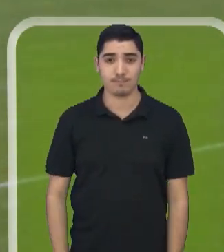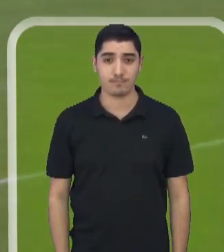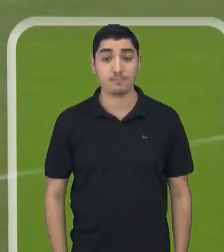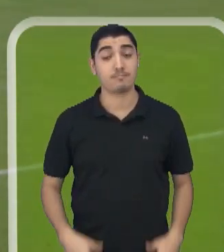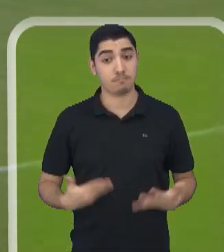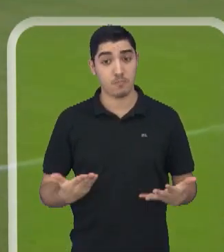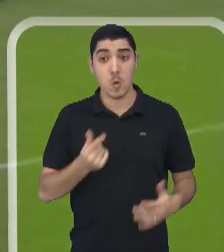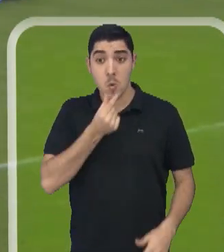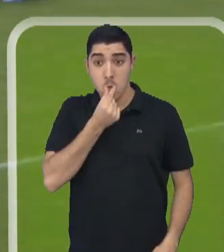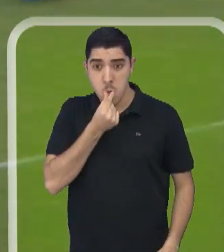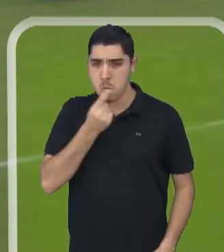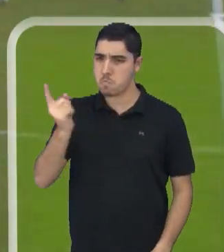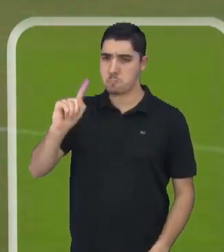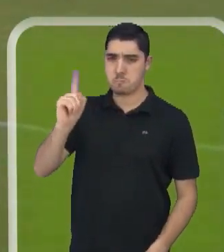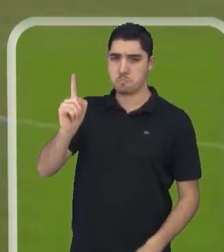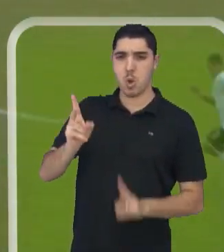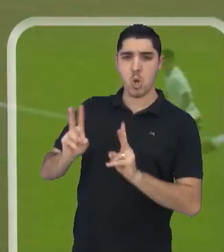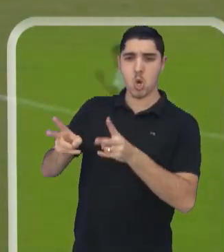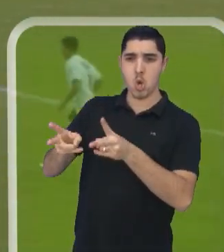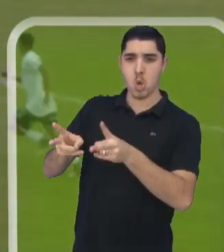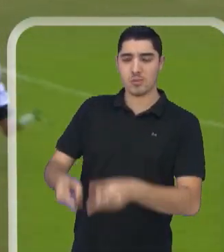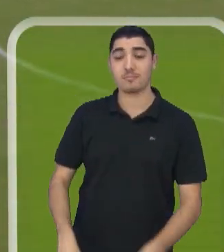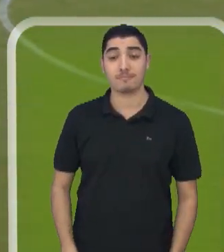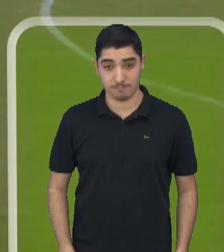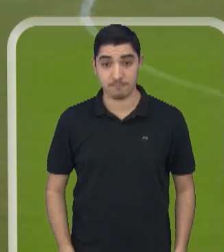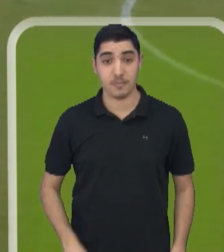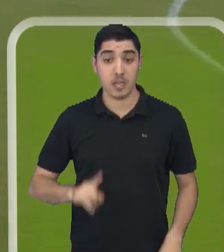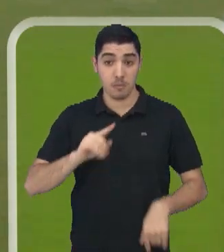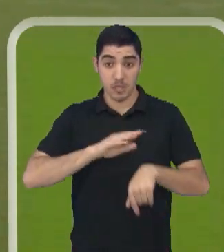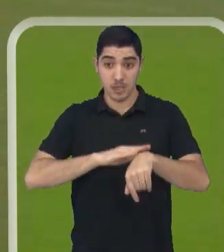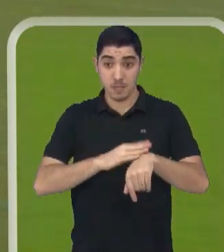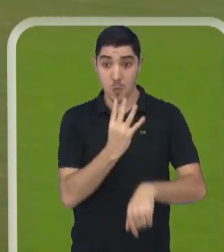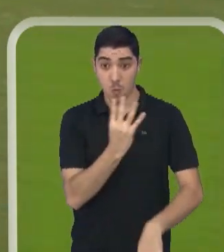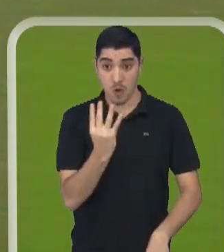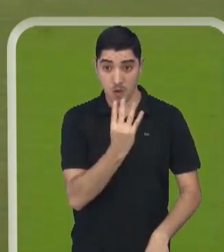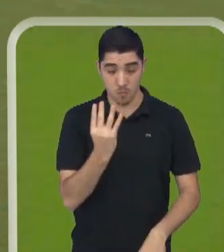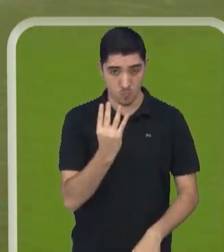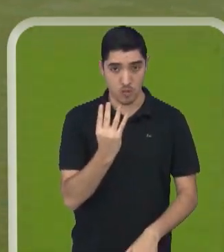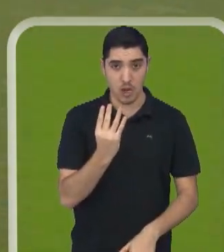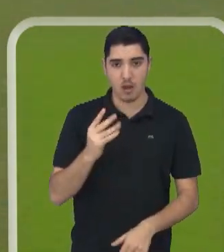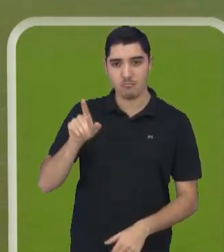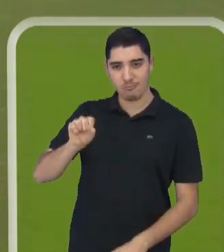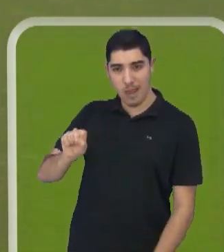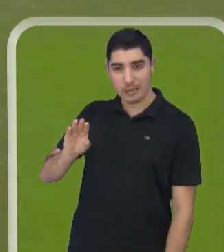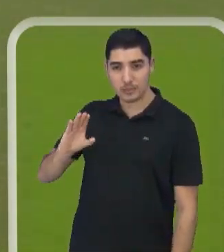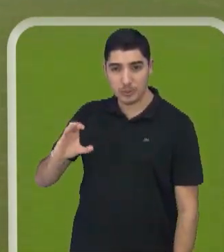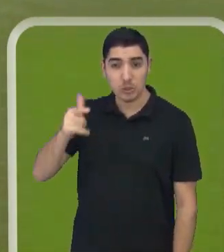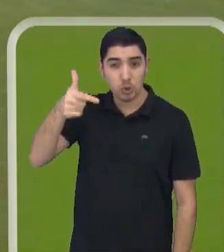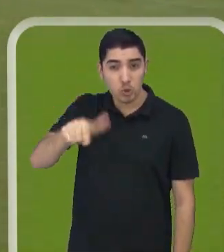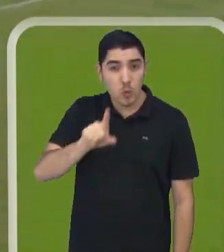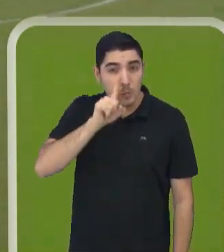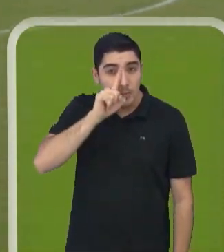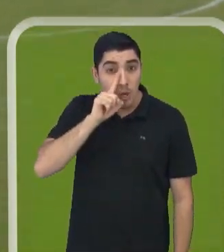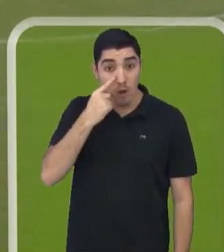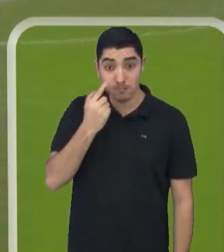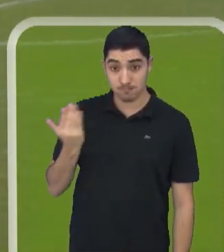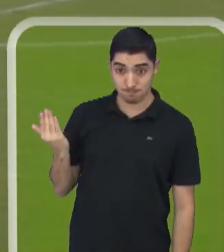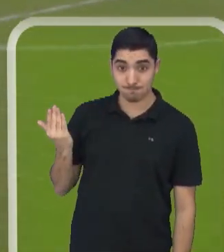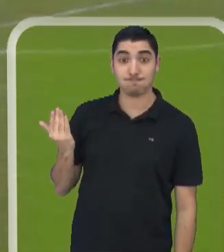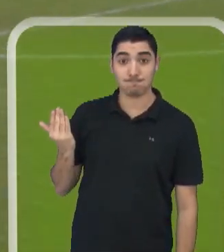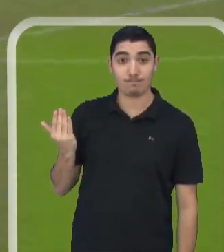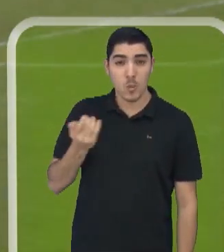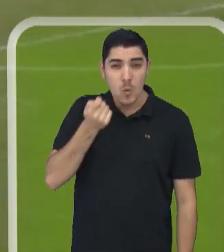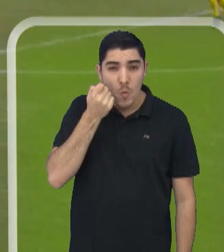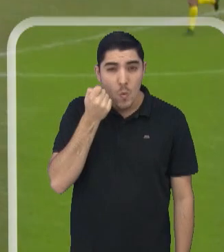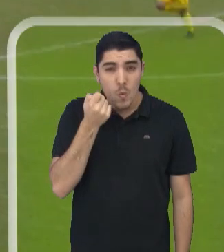O juizão mandou seguir. Aos 44, os visitantes chegaram mais uma vez com perigo nesse chute. E no